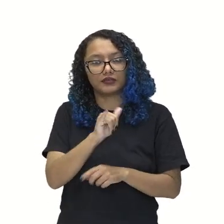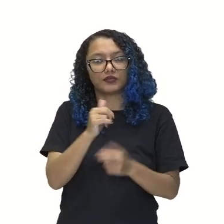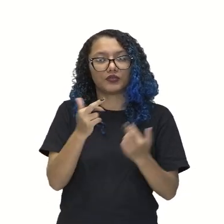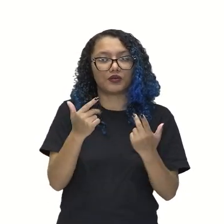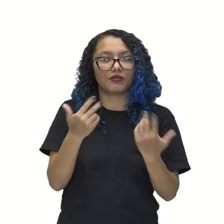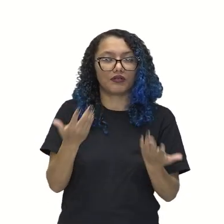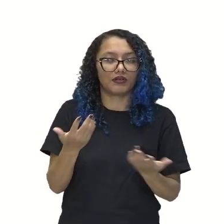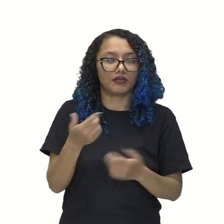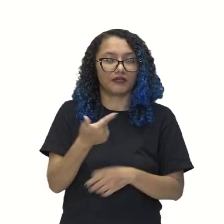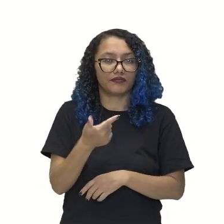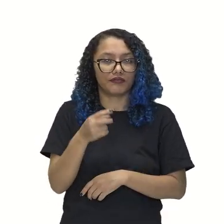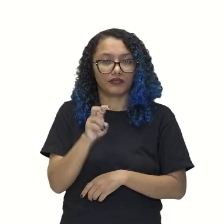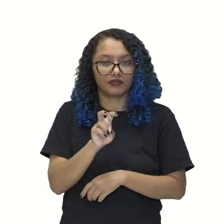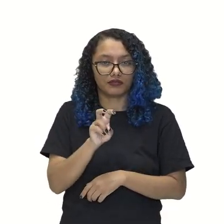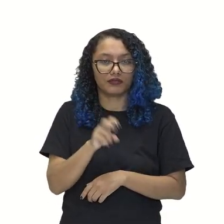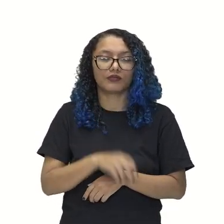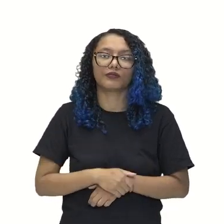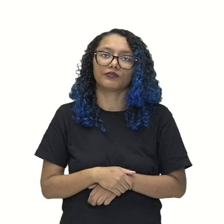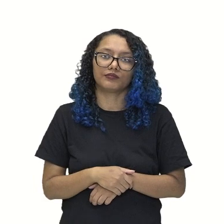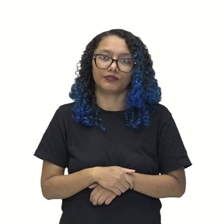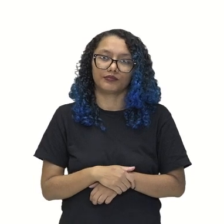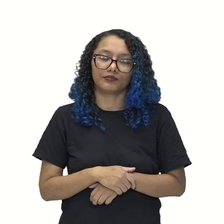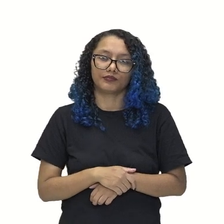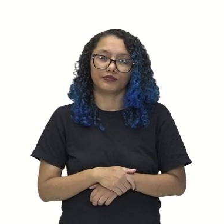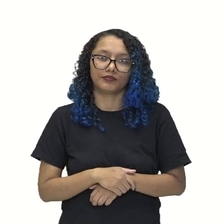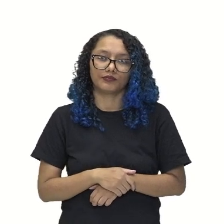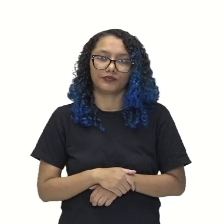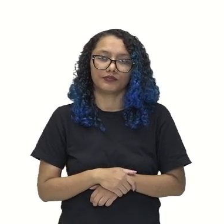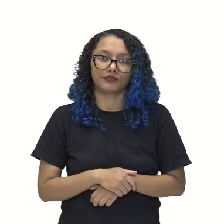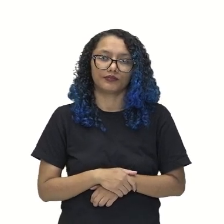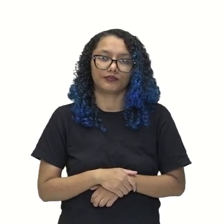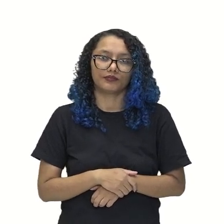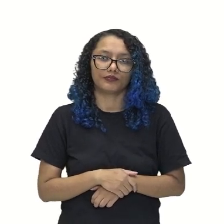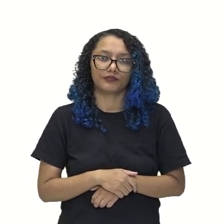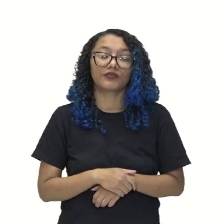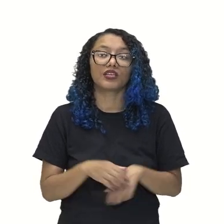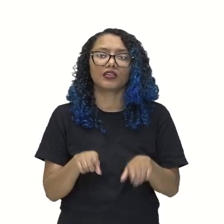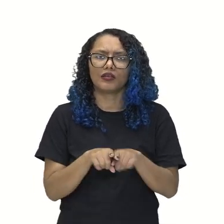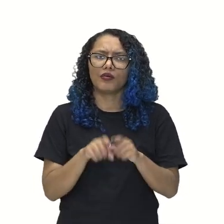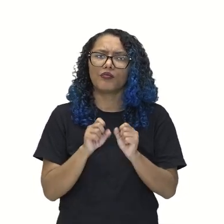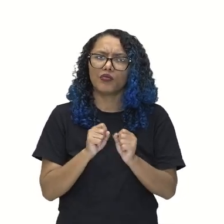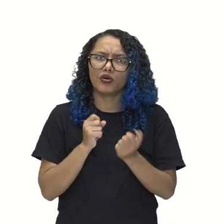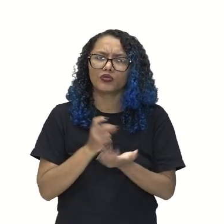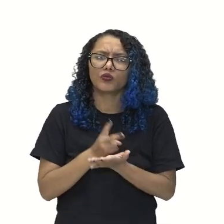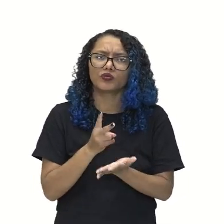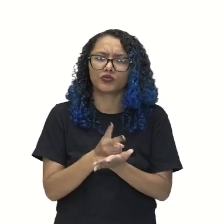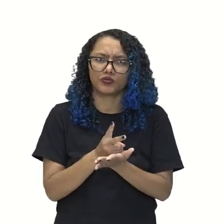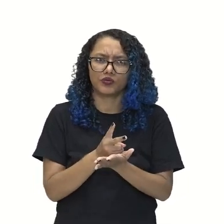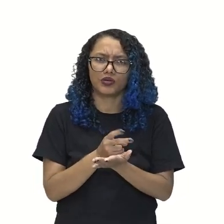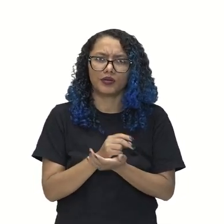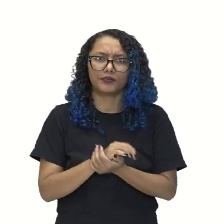é igual a 25. E eu poderia ainda continuar, olha.